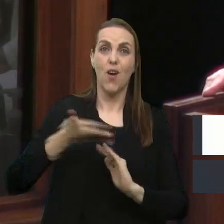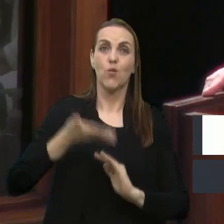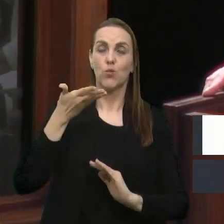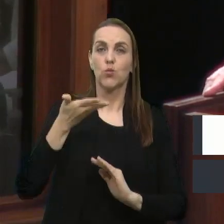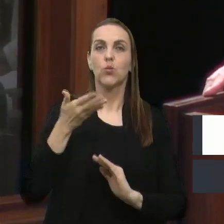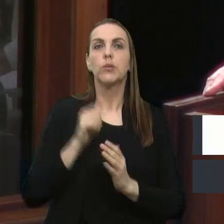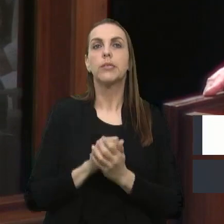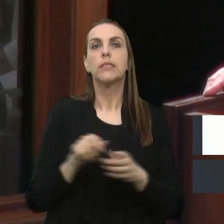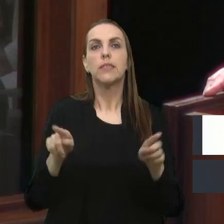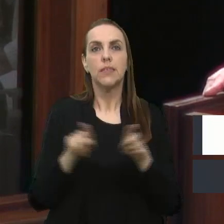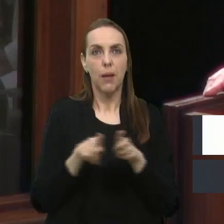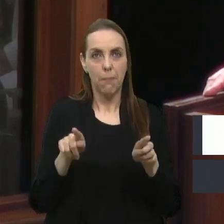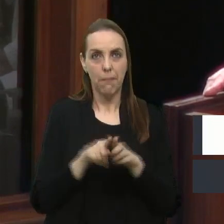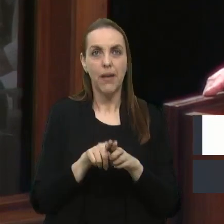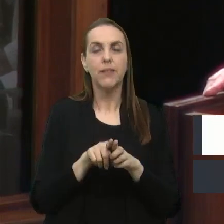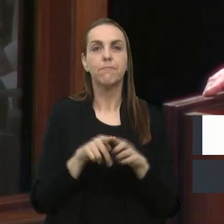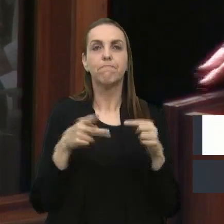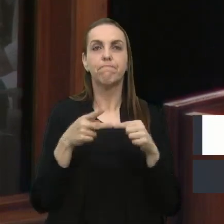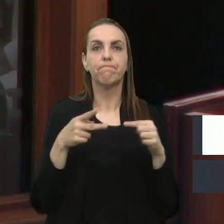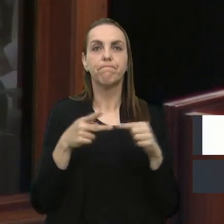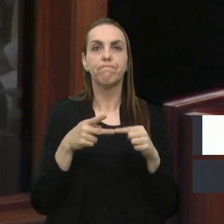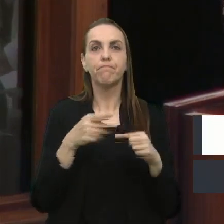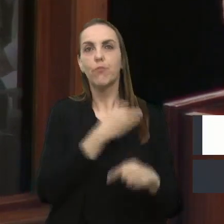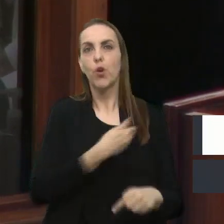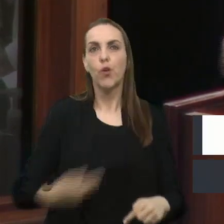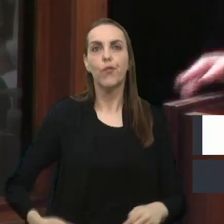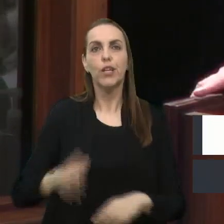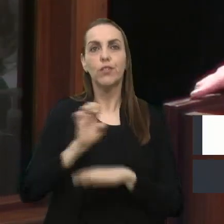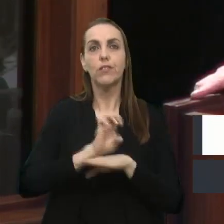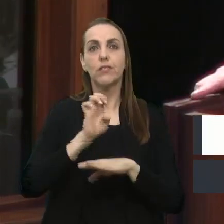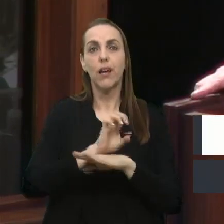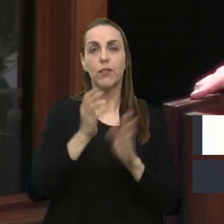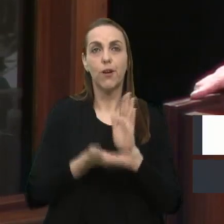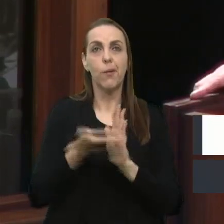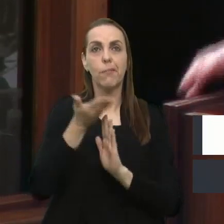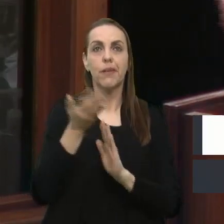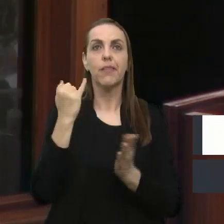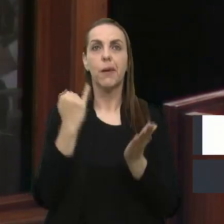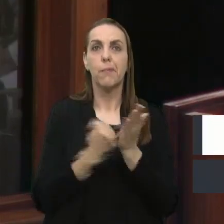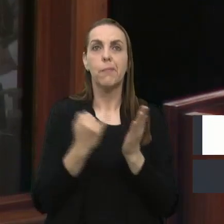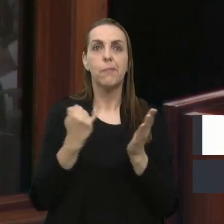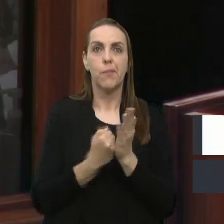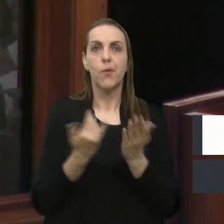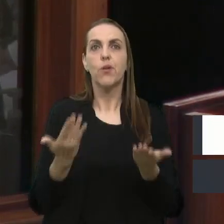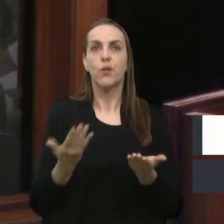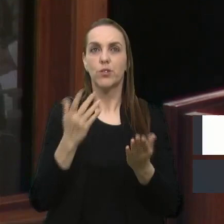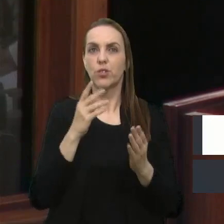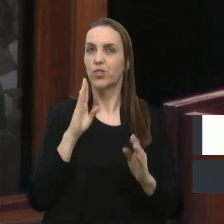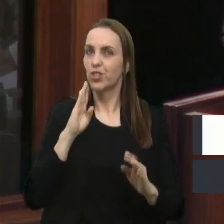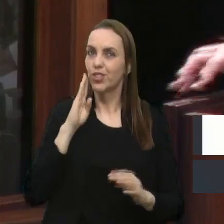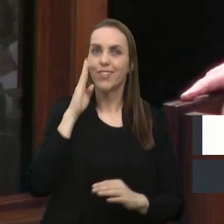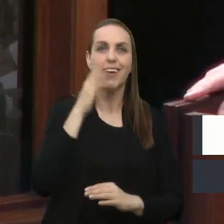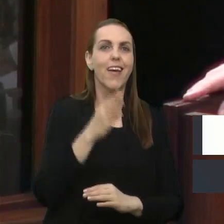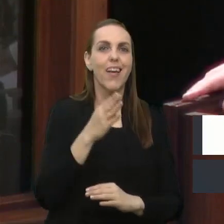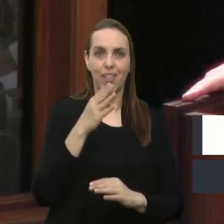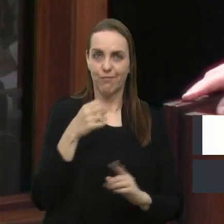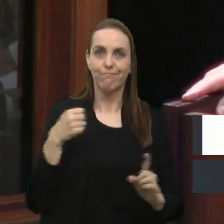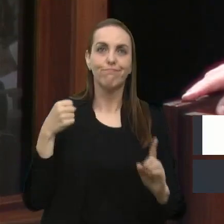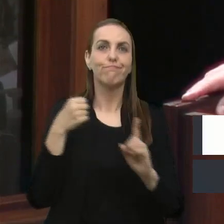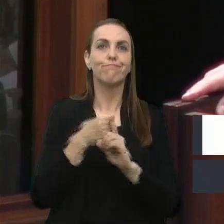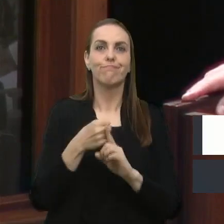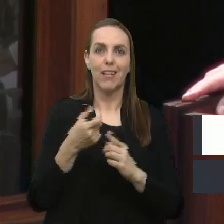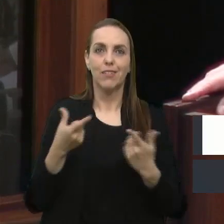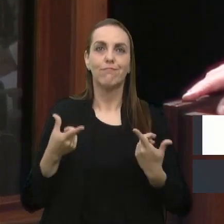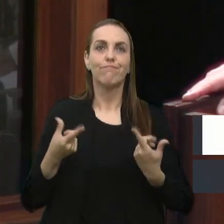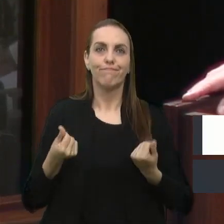governo estadual querendo aumentar impostos que vão atingir também diretamente o bolso de